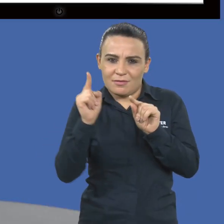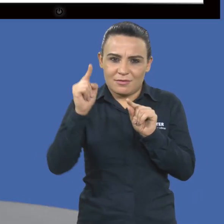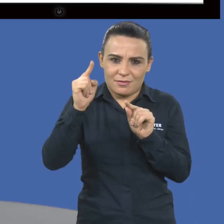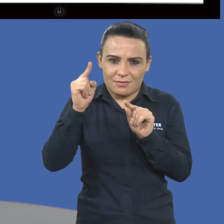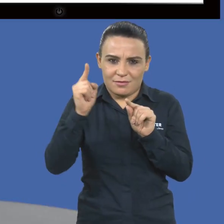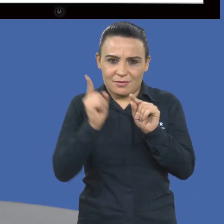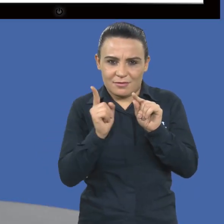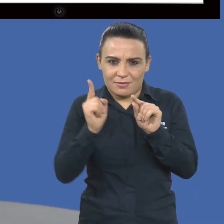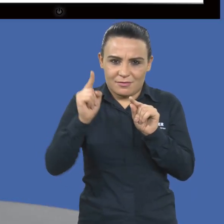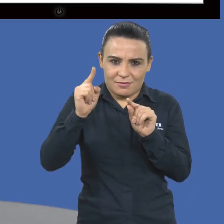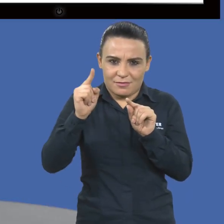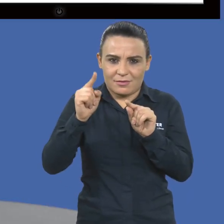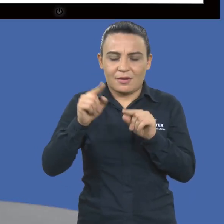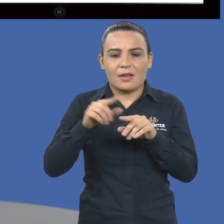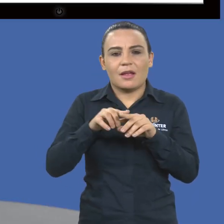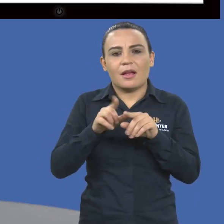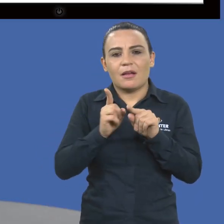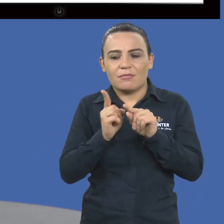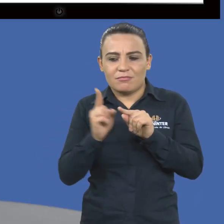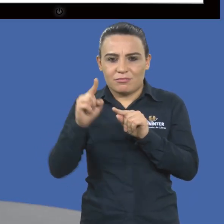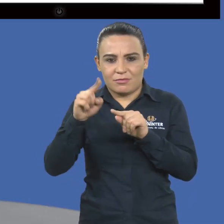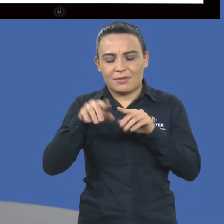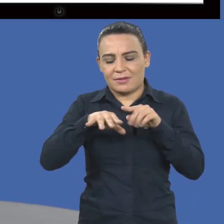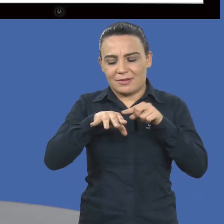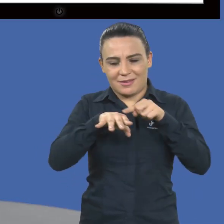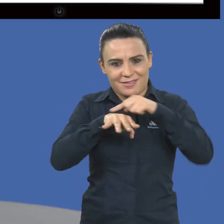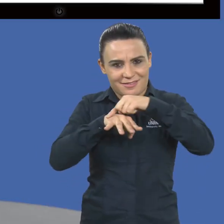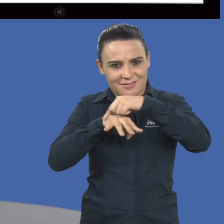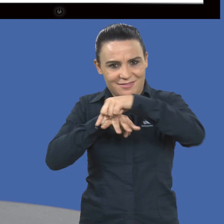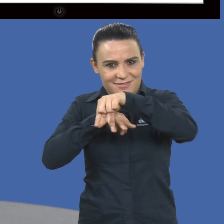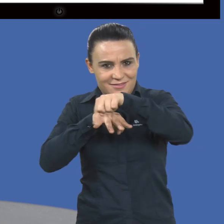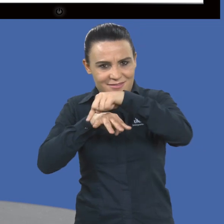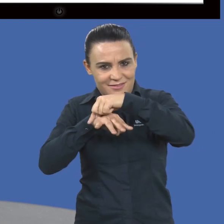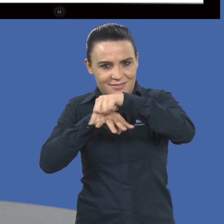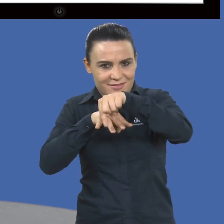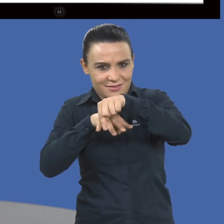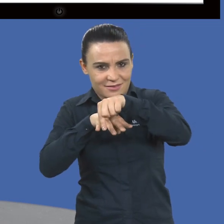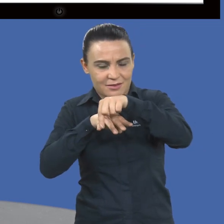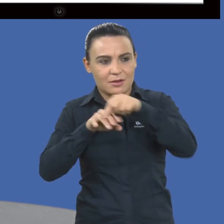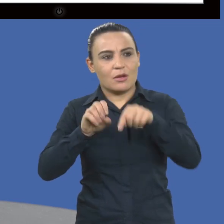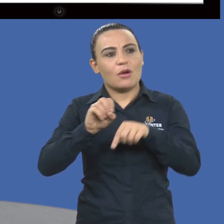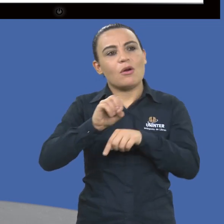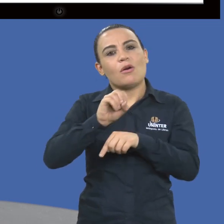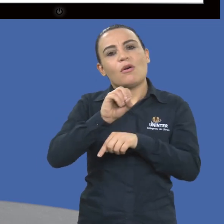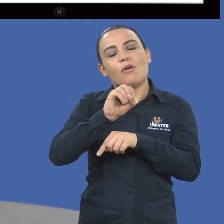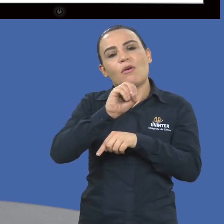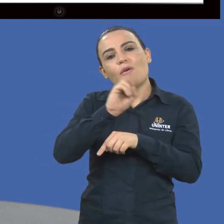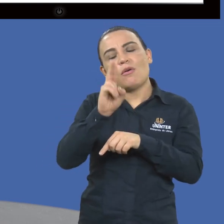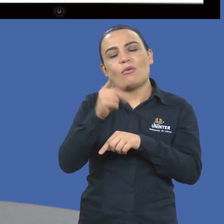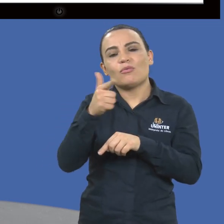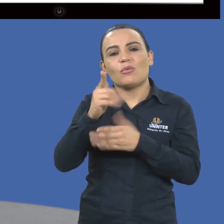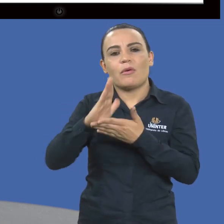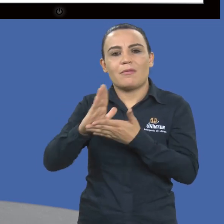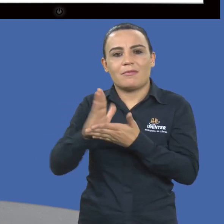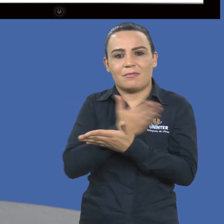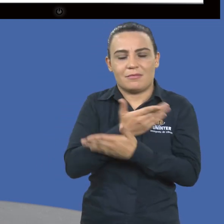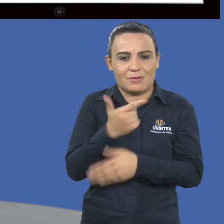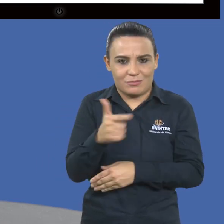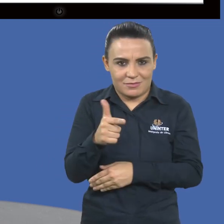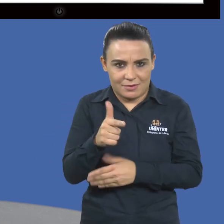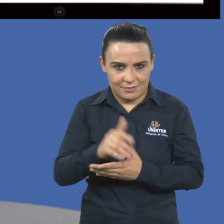da hipoplasia da falange média do quinto dedo ou muitas vezes com a